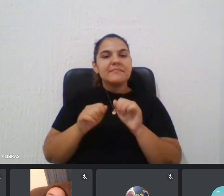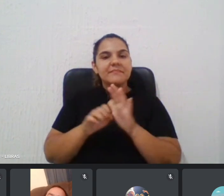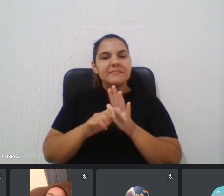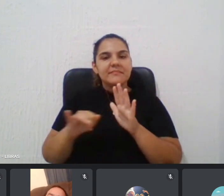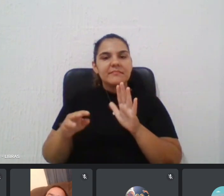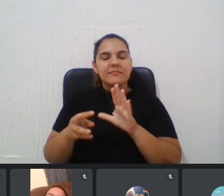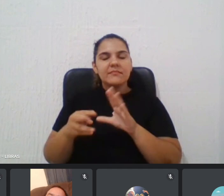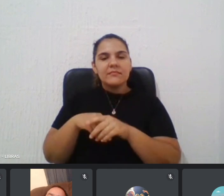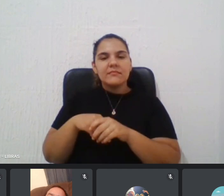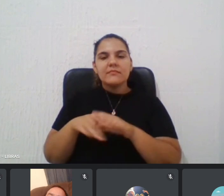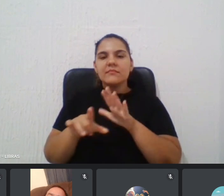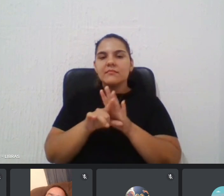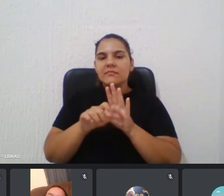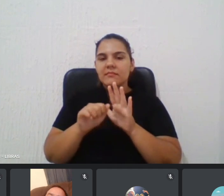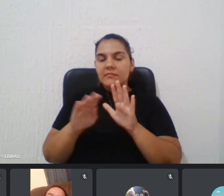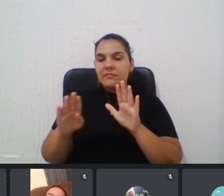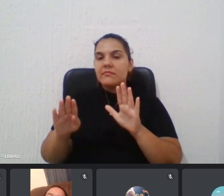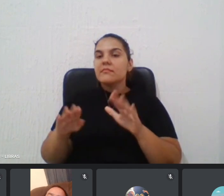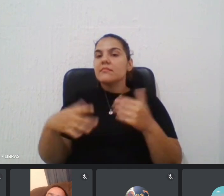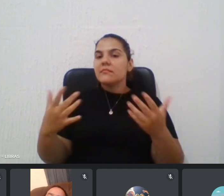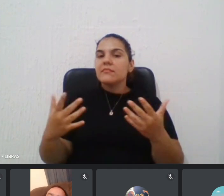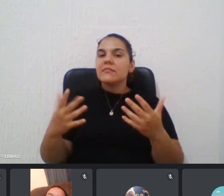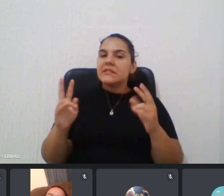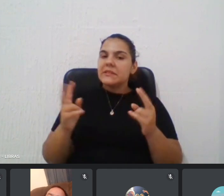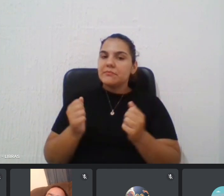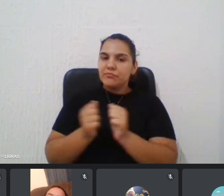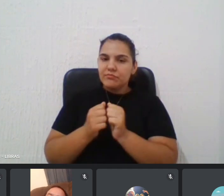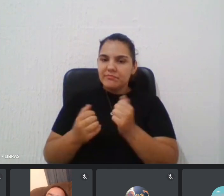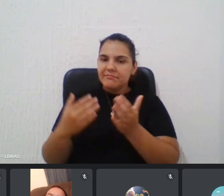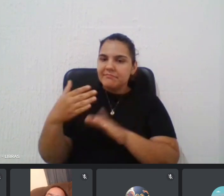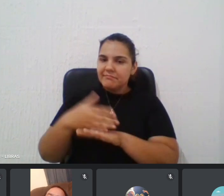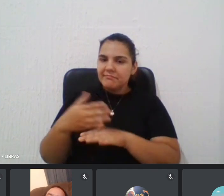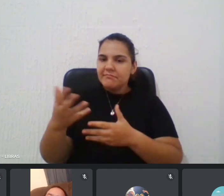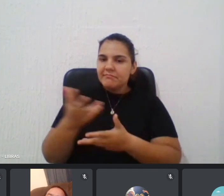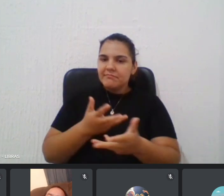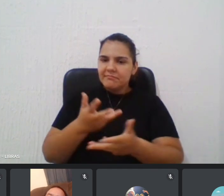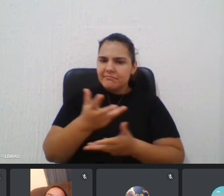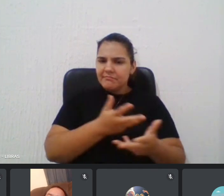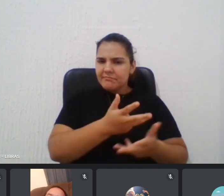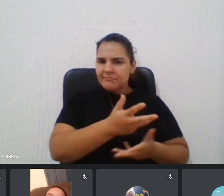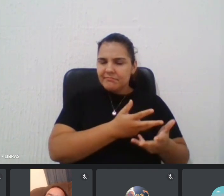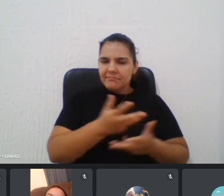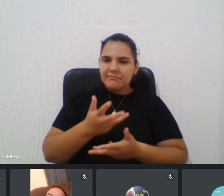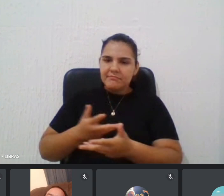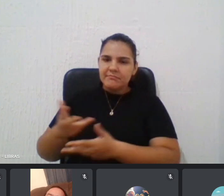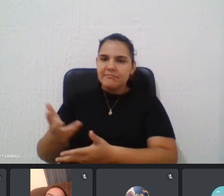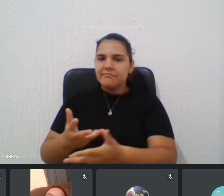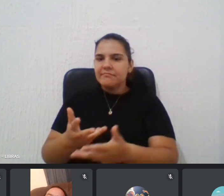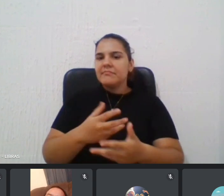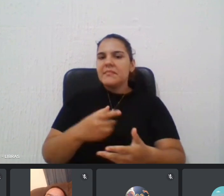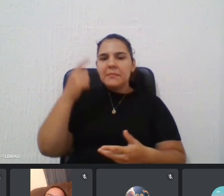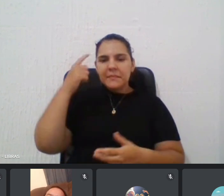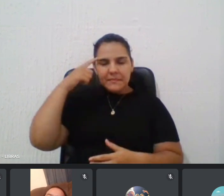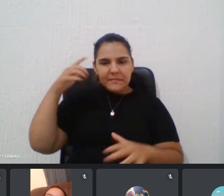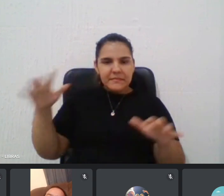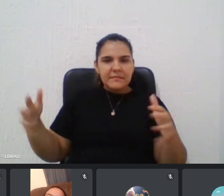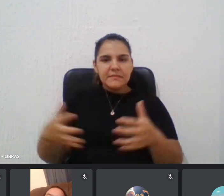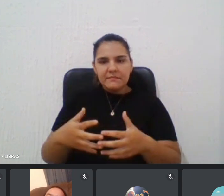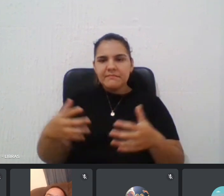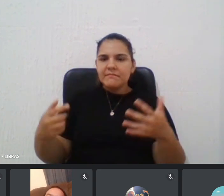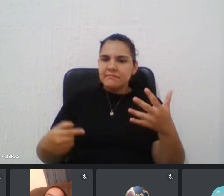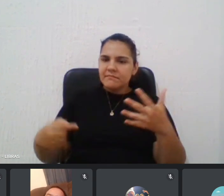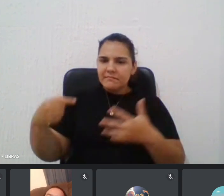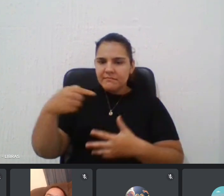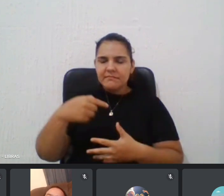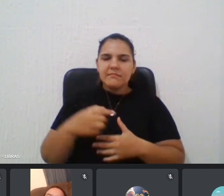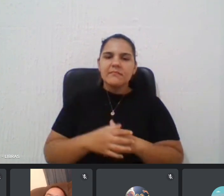a gente continua, Diego, contando com tua boa vontade, esse teu caráter de pensar no coletivo e de buscar as ações